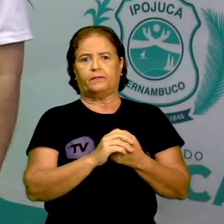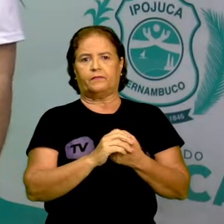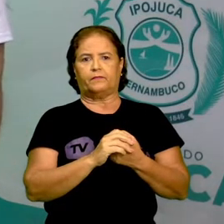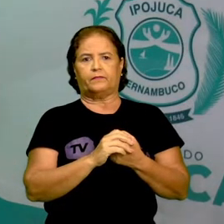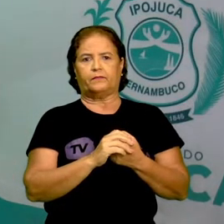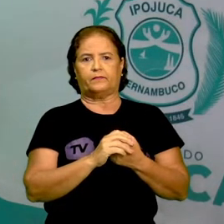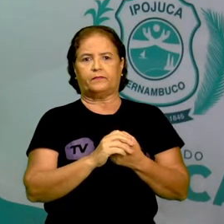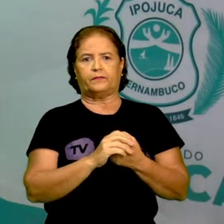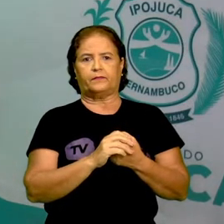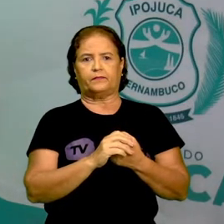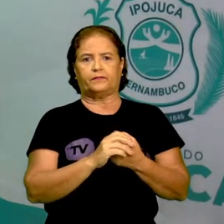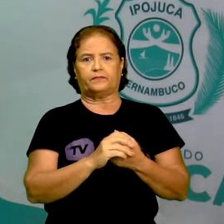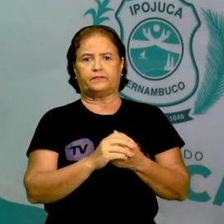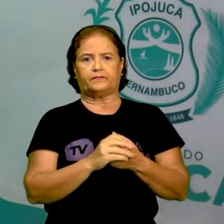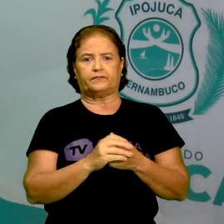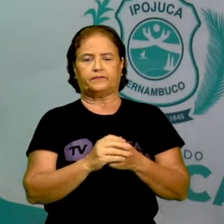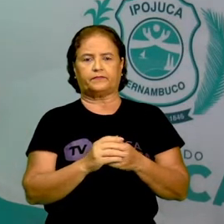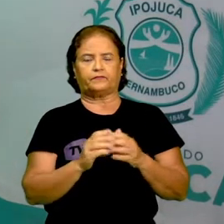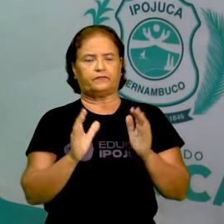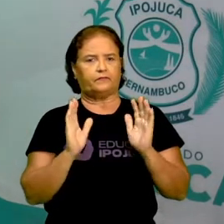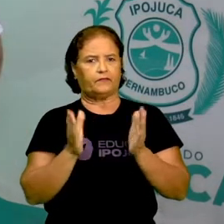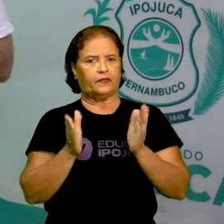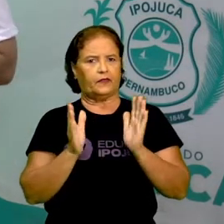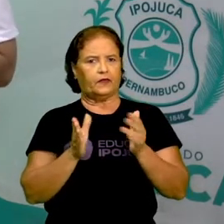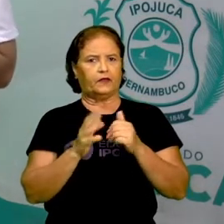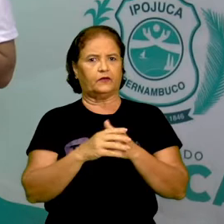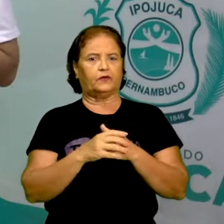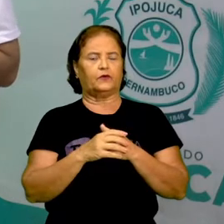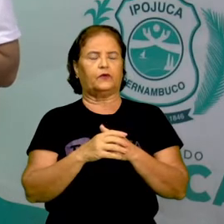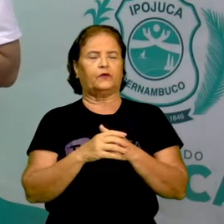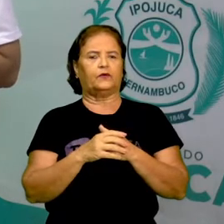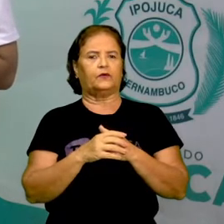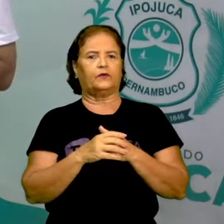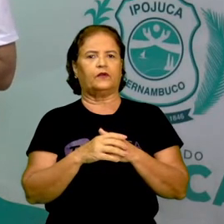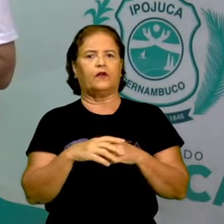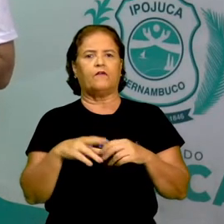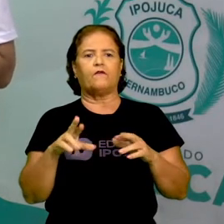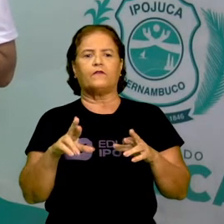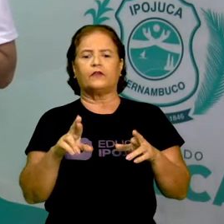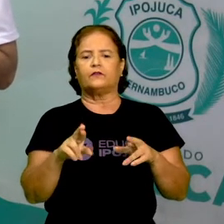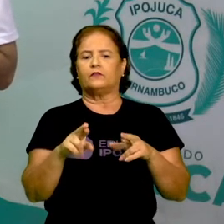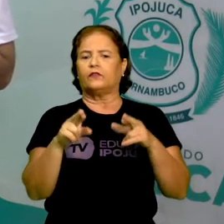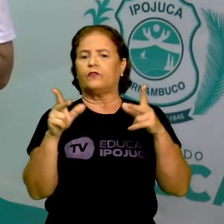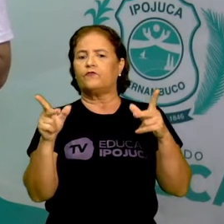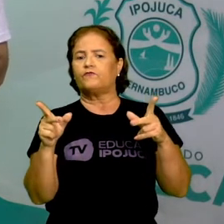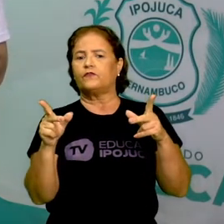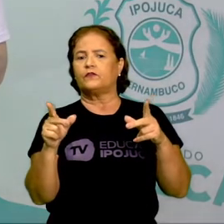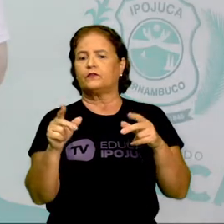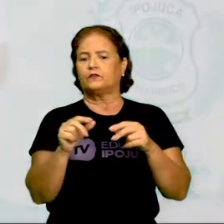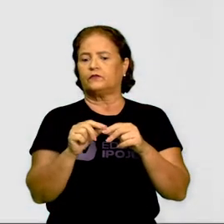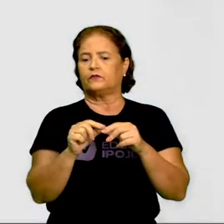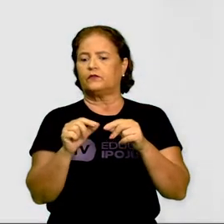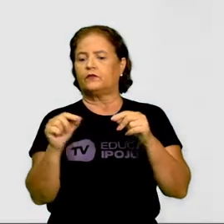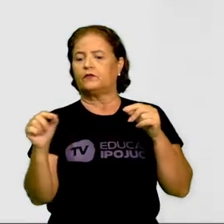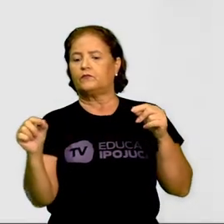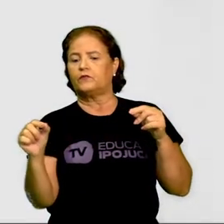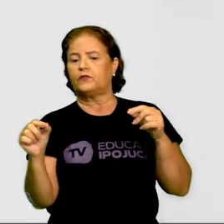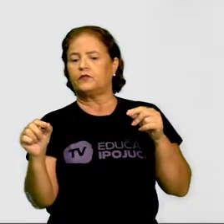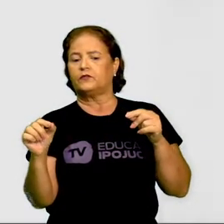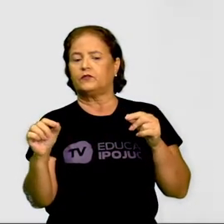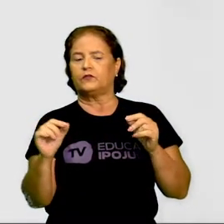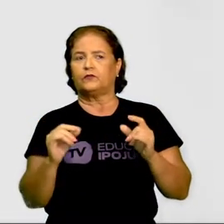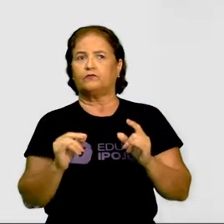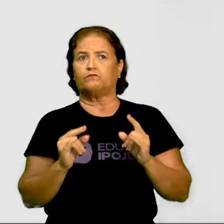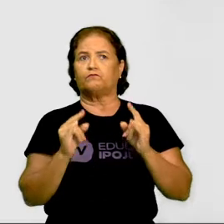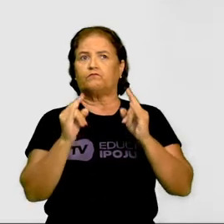Bom, vamos ver aqui, né, a diferença de medidas entre esses prédios